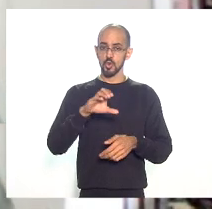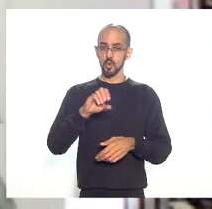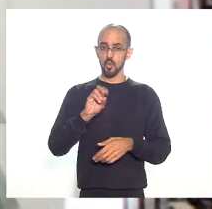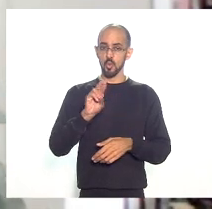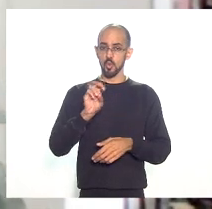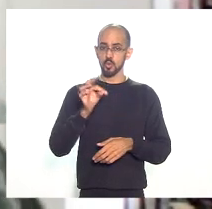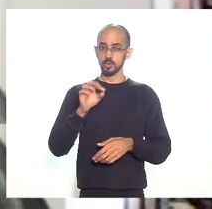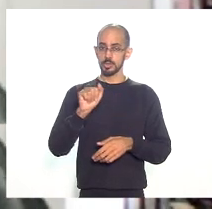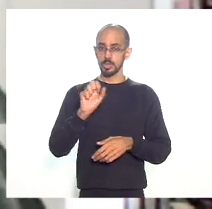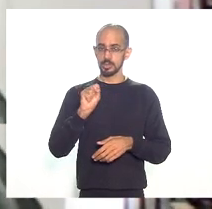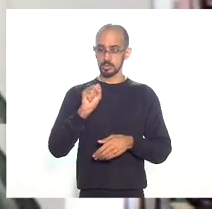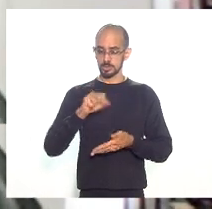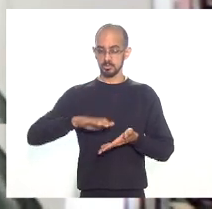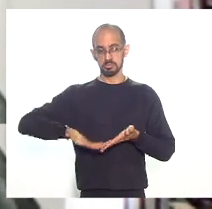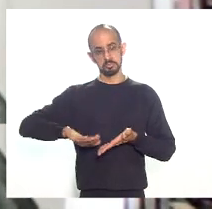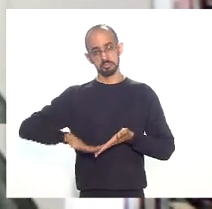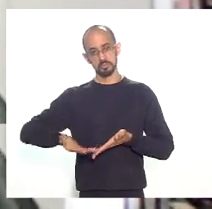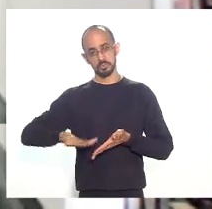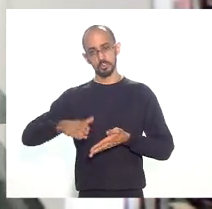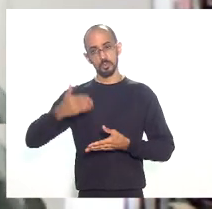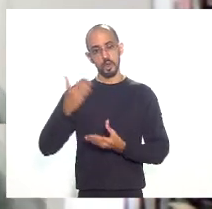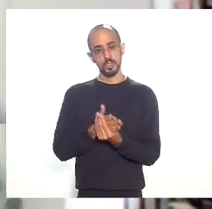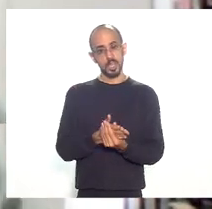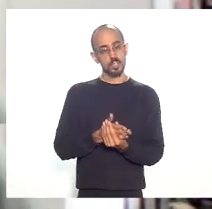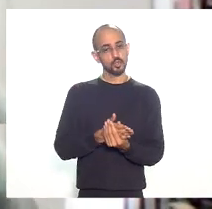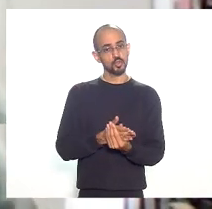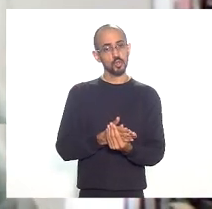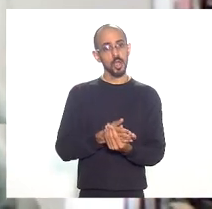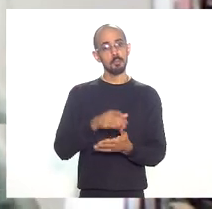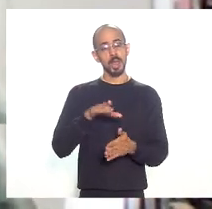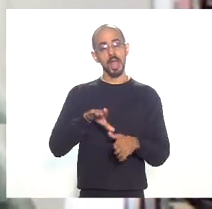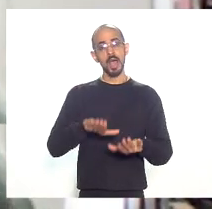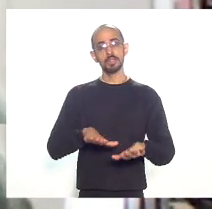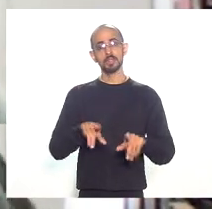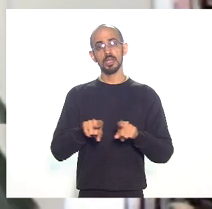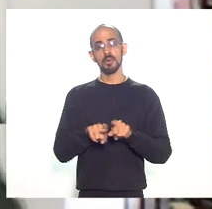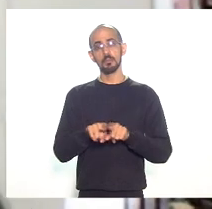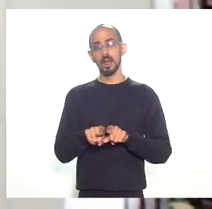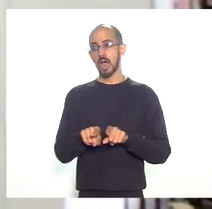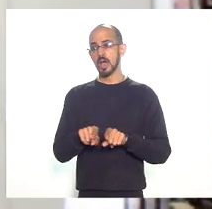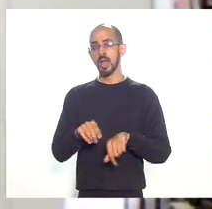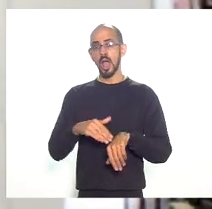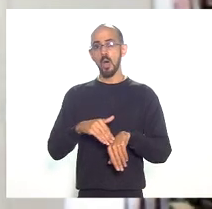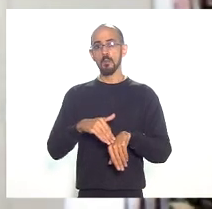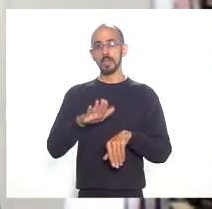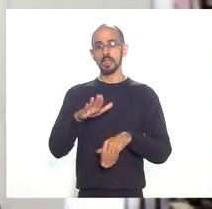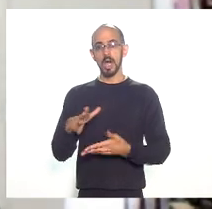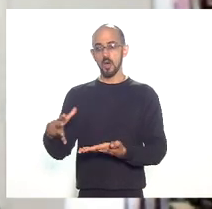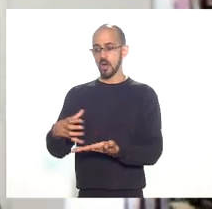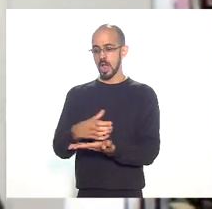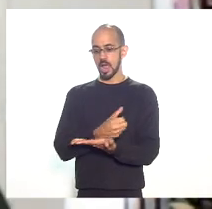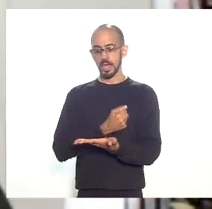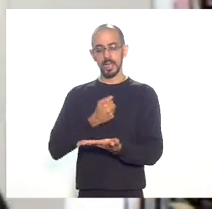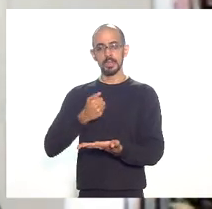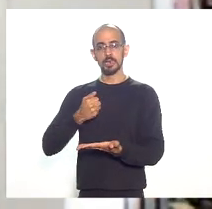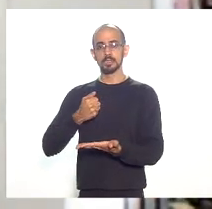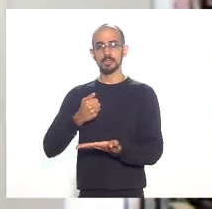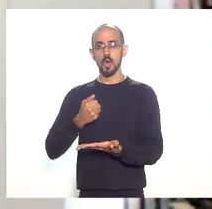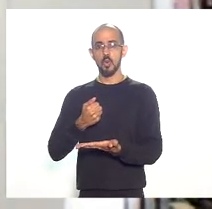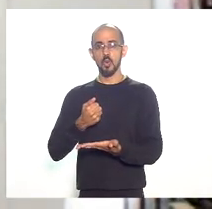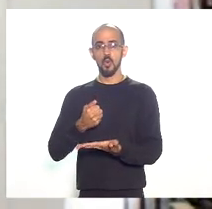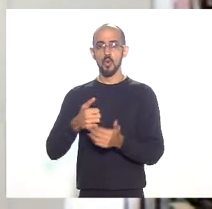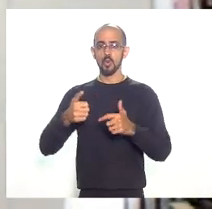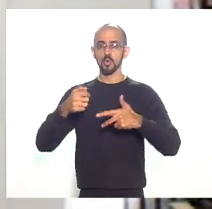processuais e passa a ser um pagamento para ampliar a arrecadação do poder judiciário. O impacto